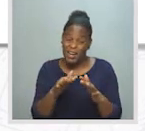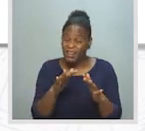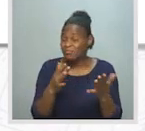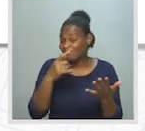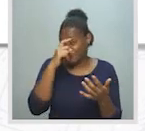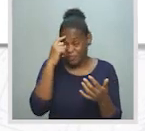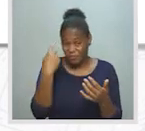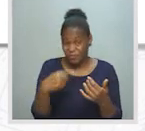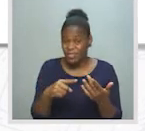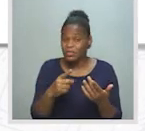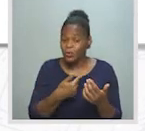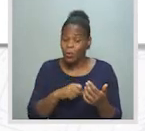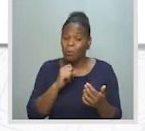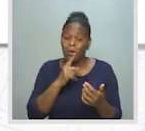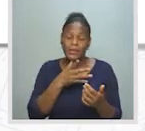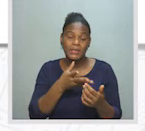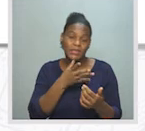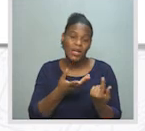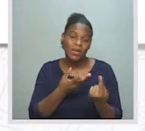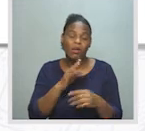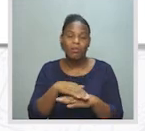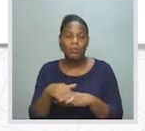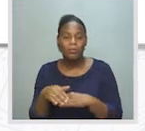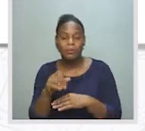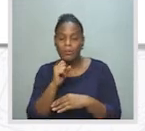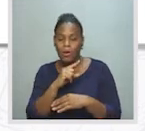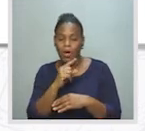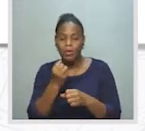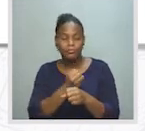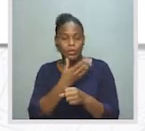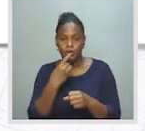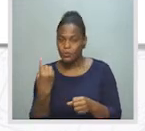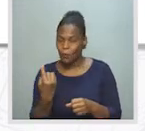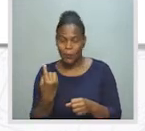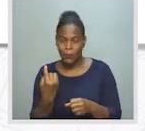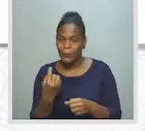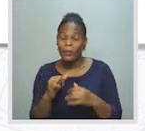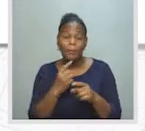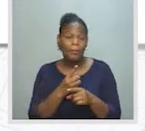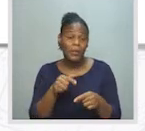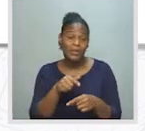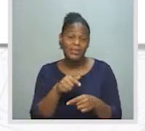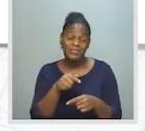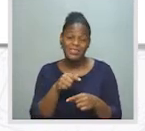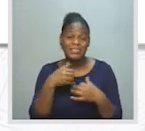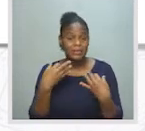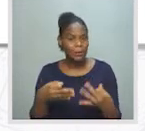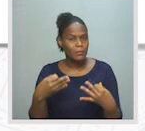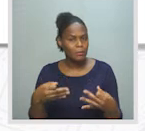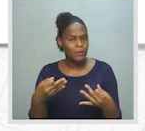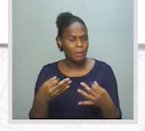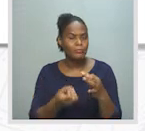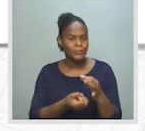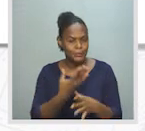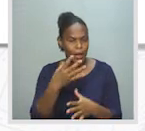mas dificilmente poderá dizer-se que é um fator que age isoladamente. Por quê? Isto porque, com